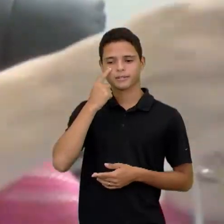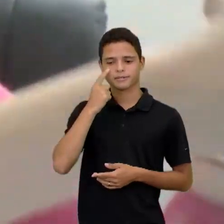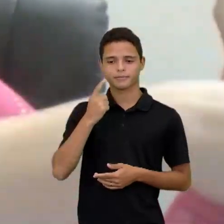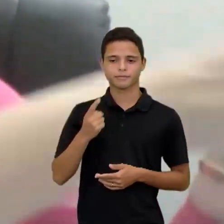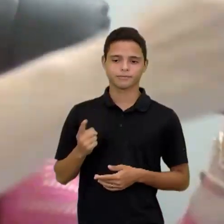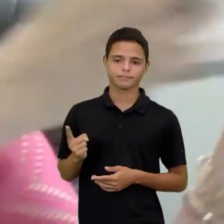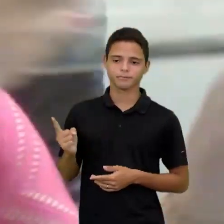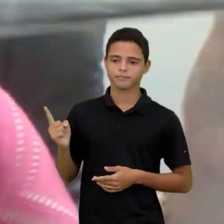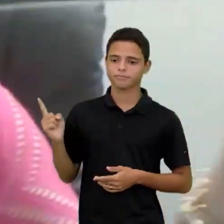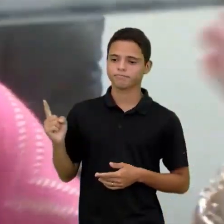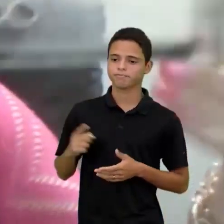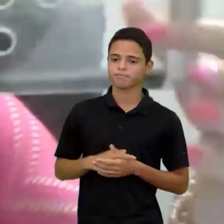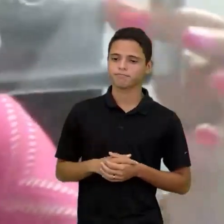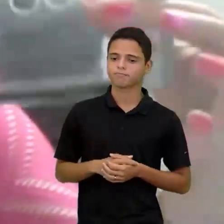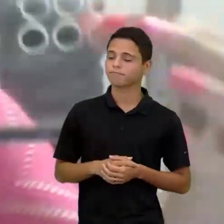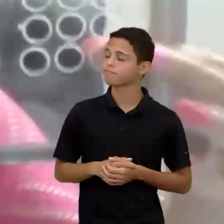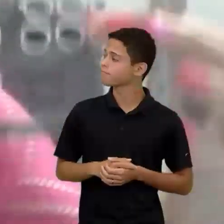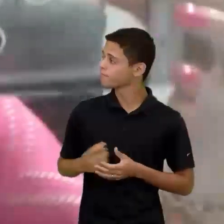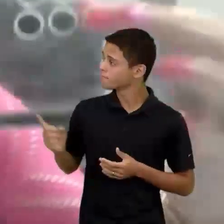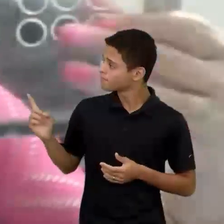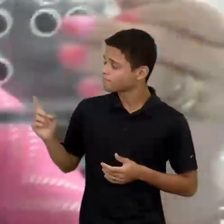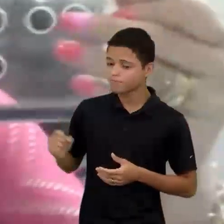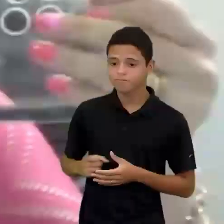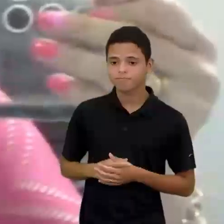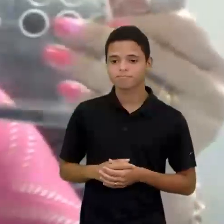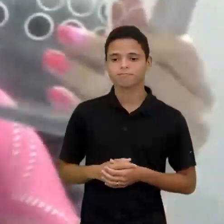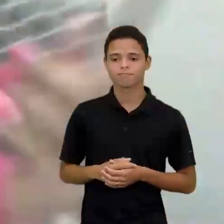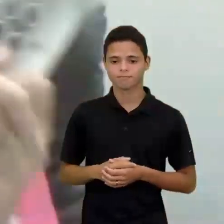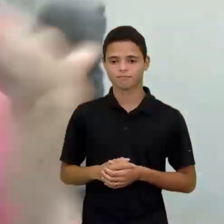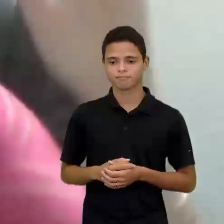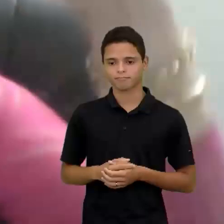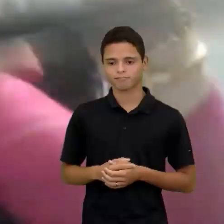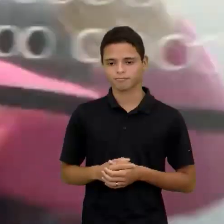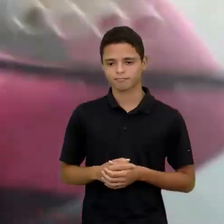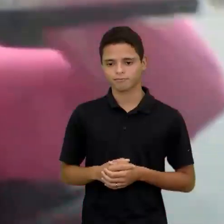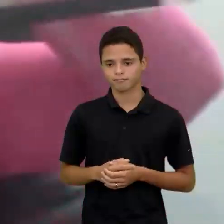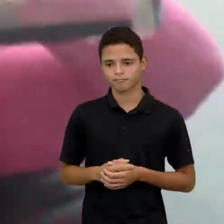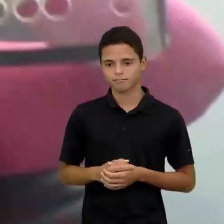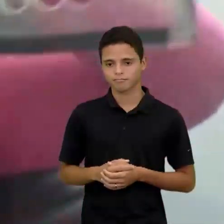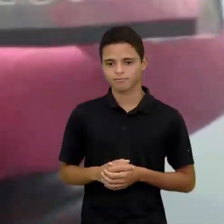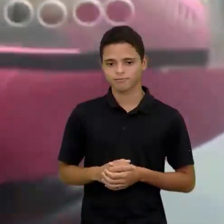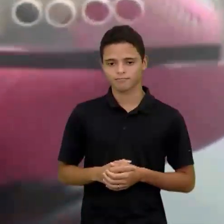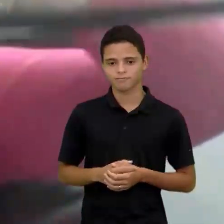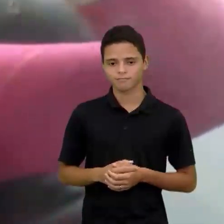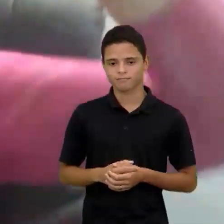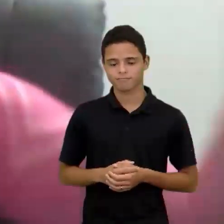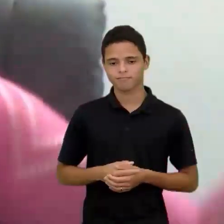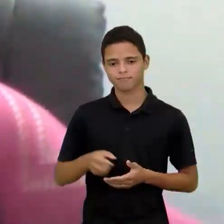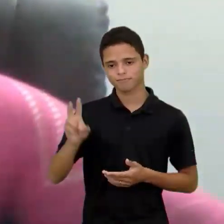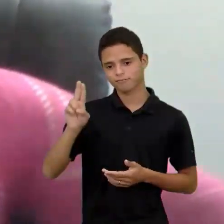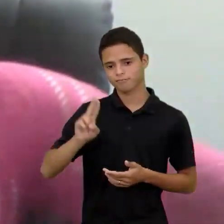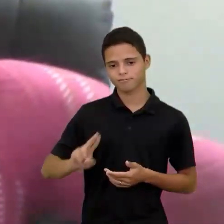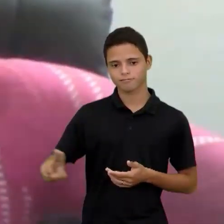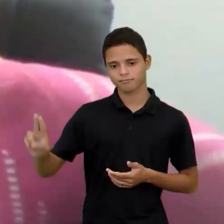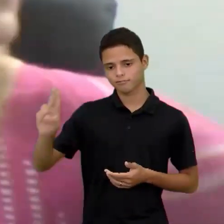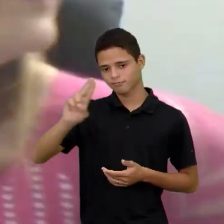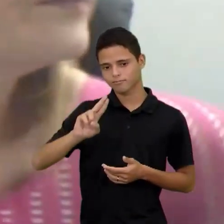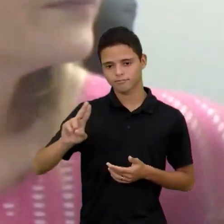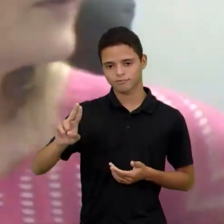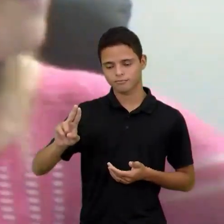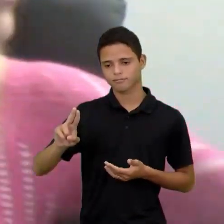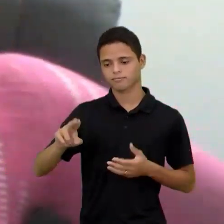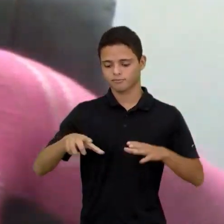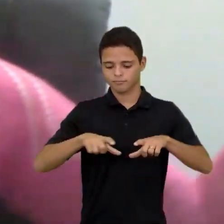foto, a colmeia, que a gente coloca, ela parece uma colmeia mesmo, ó, e a gente coloca sobre o